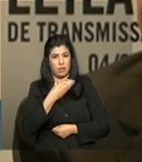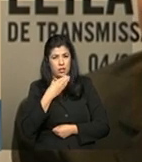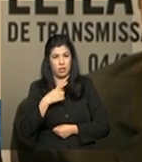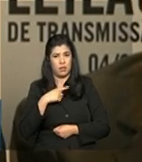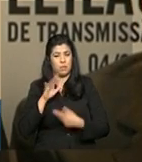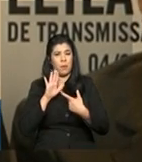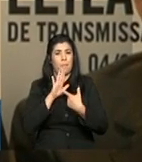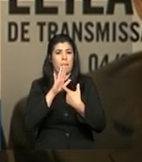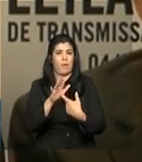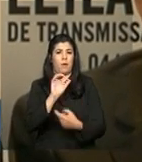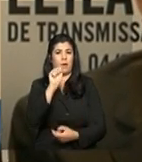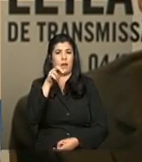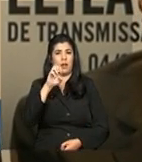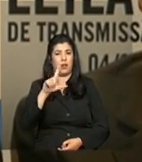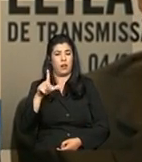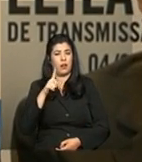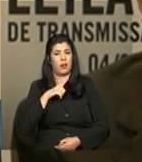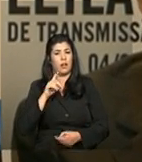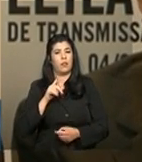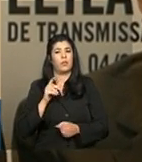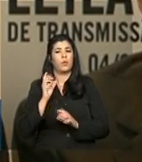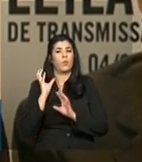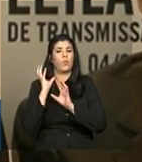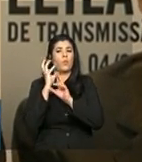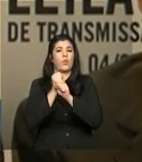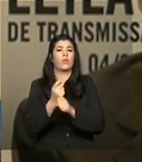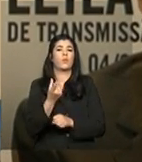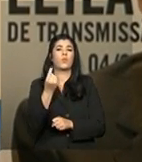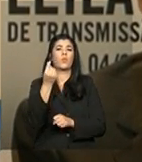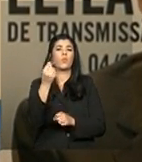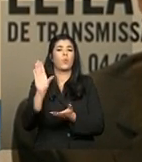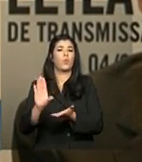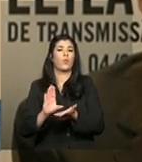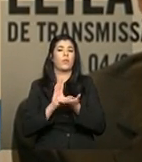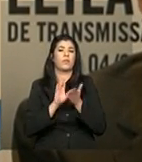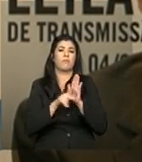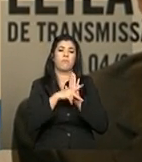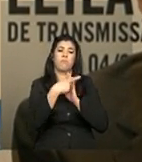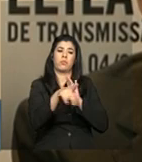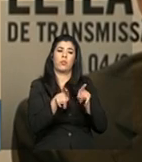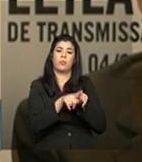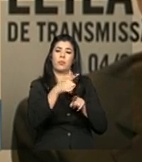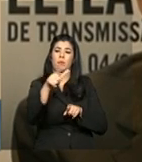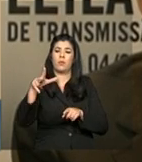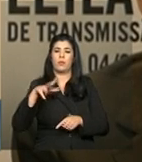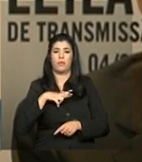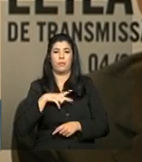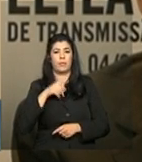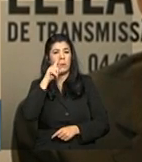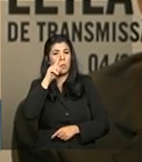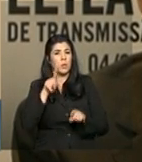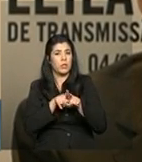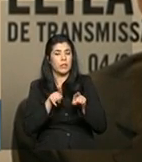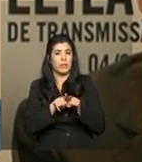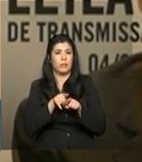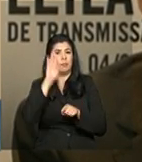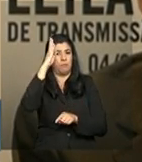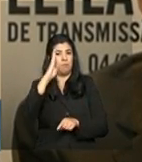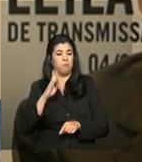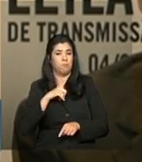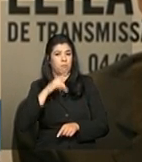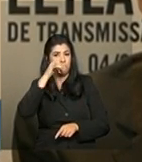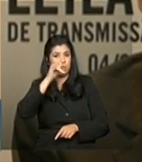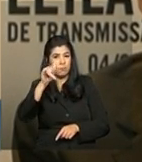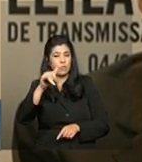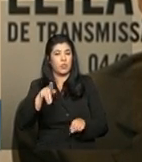bem a questão do custo de capital, tanto como próprio como de terceiro, e os riscos do país. Então, na